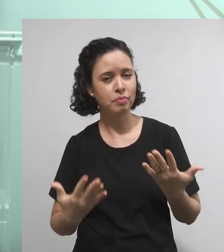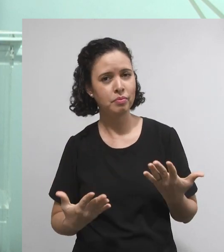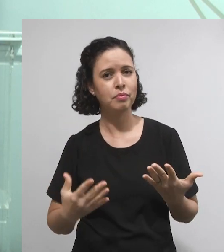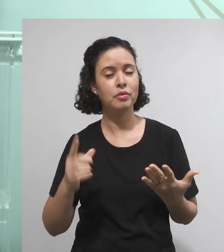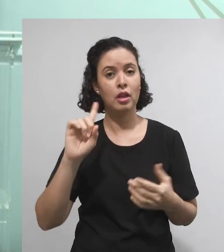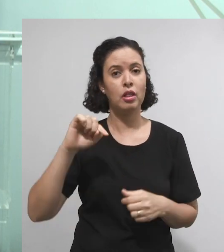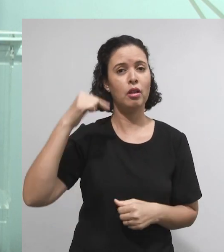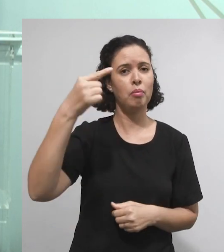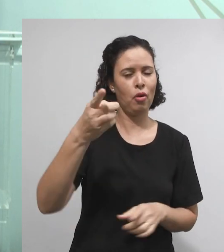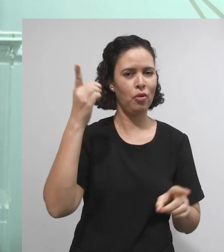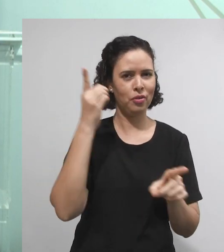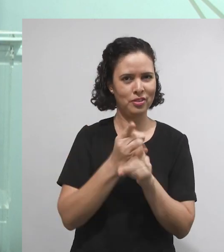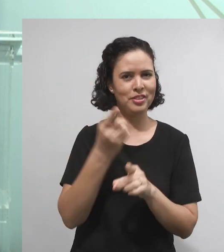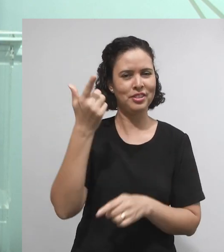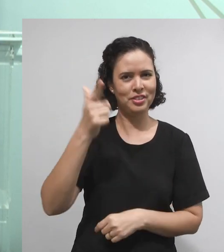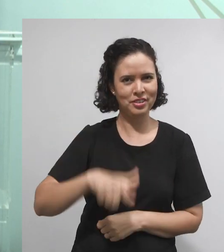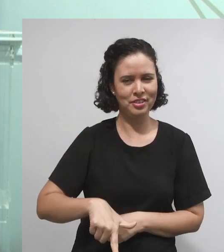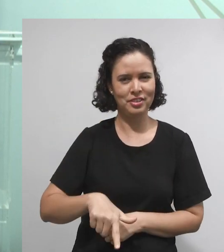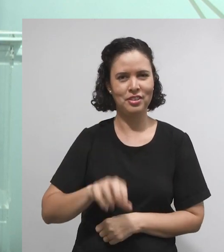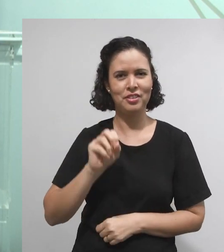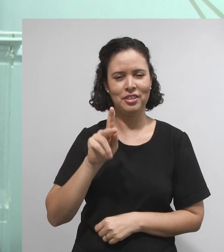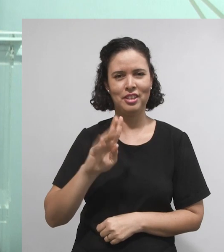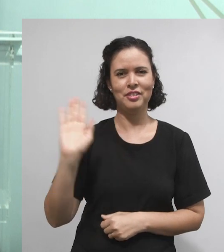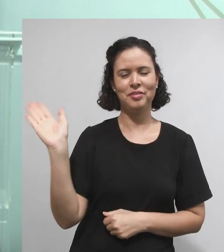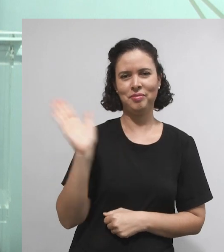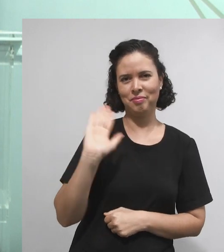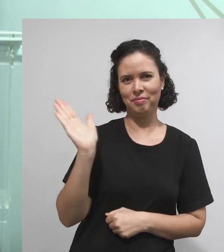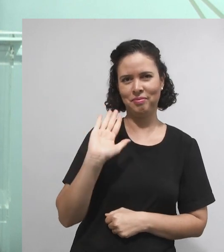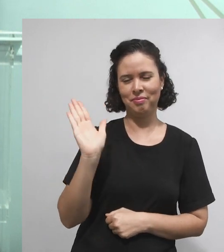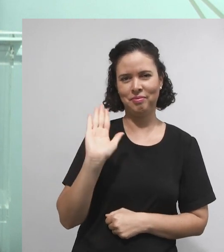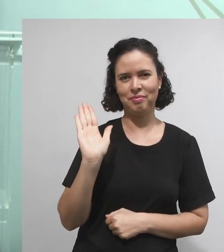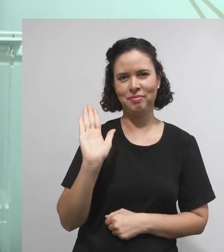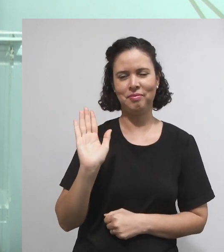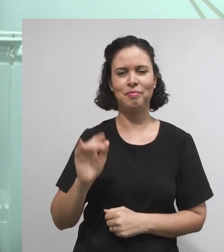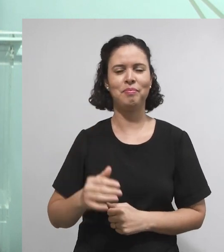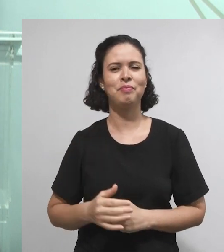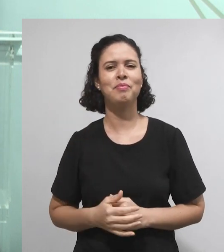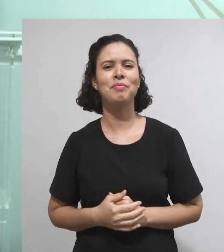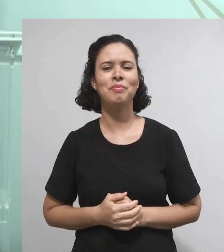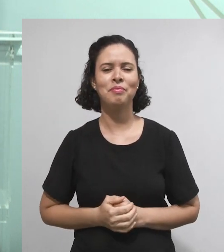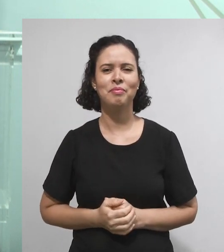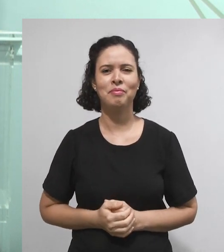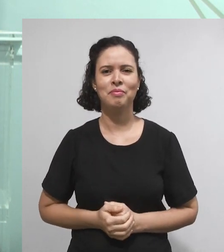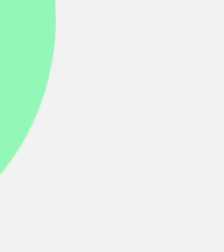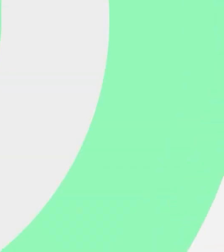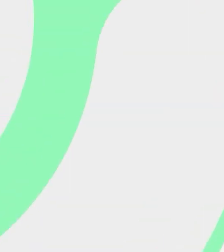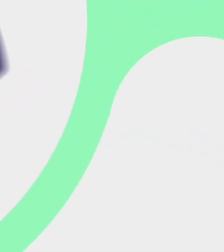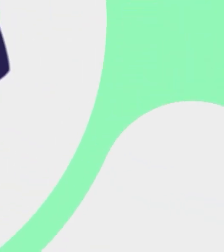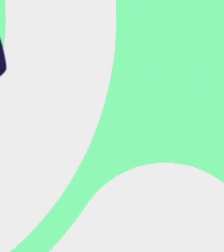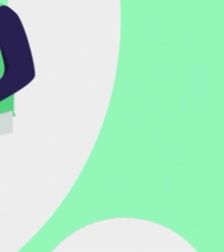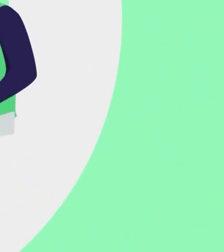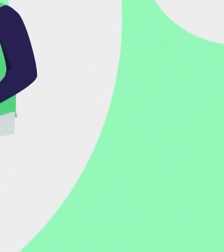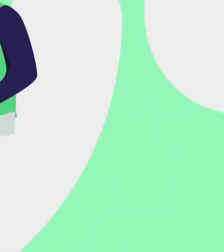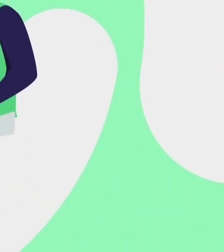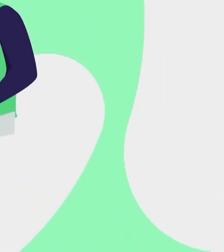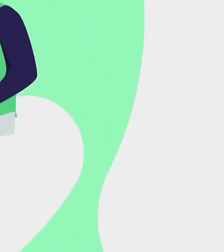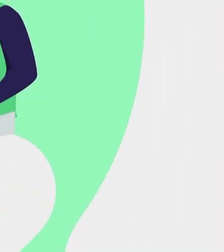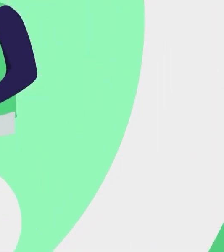essa reflexão para o nosso próximo episódio, com certeza. Até a próxima. Bonanças!